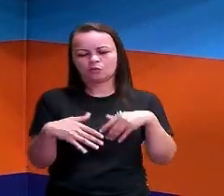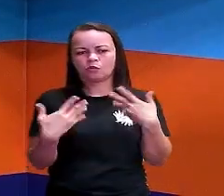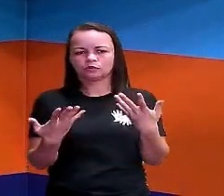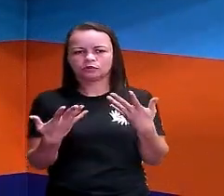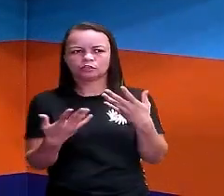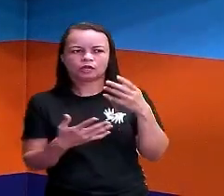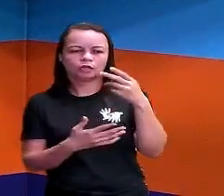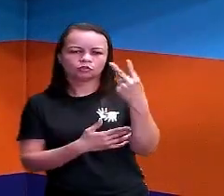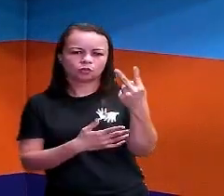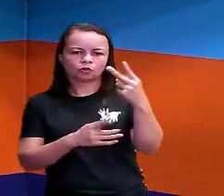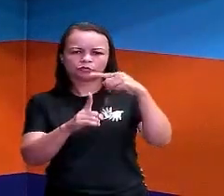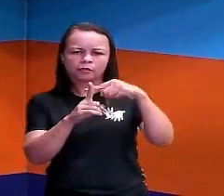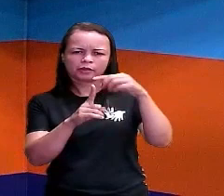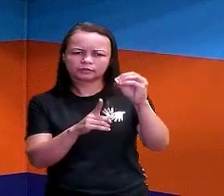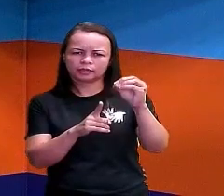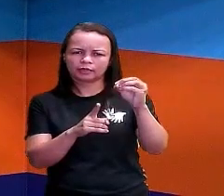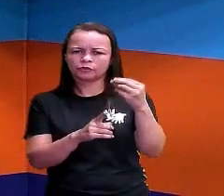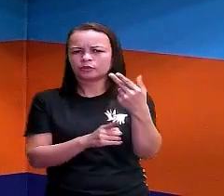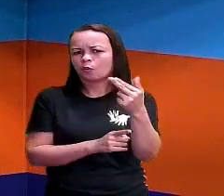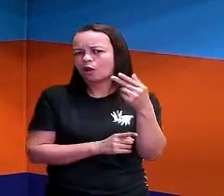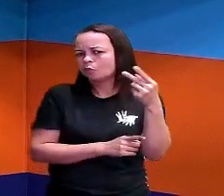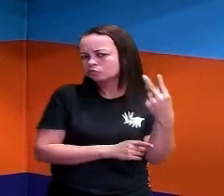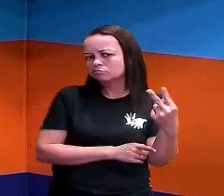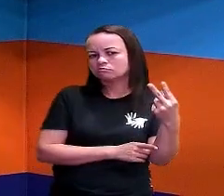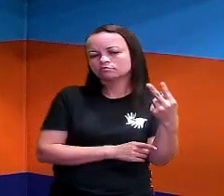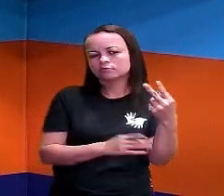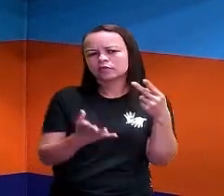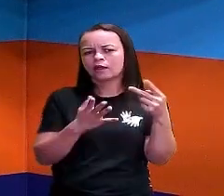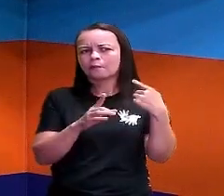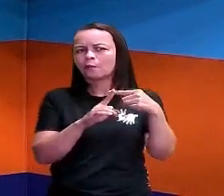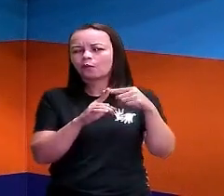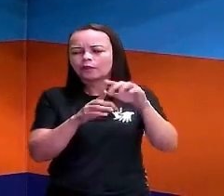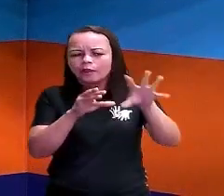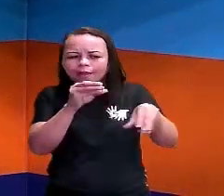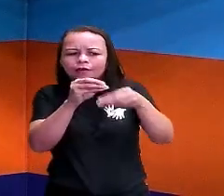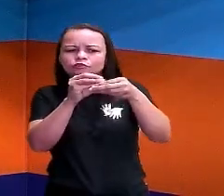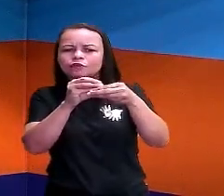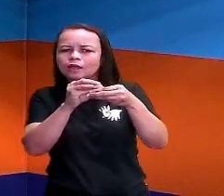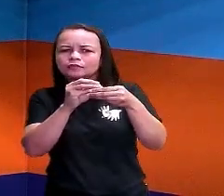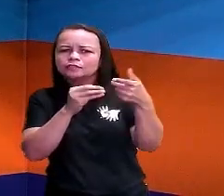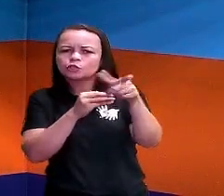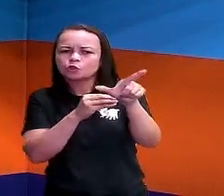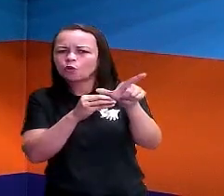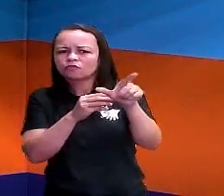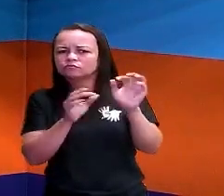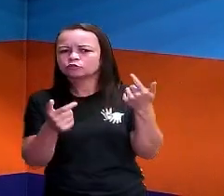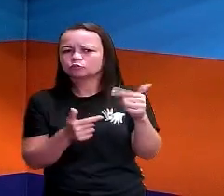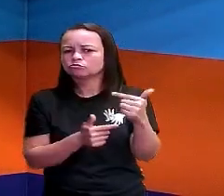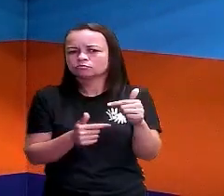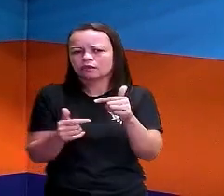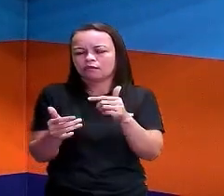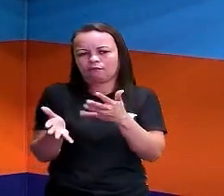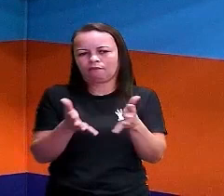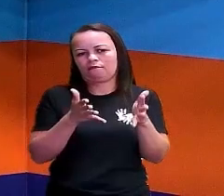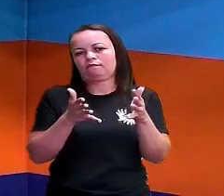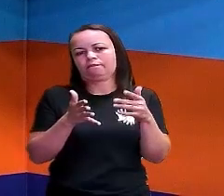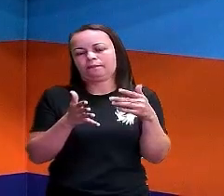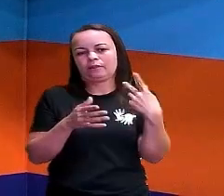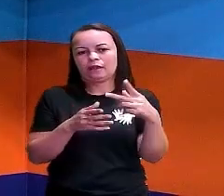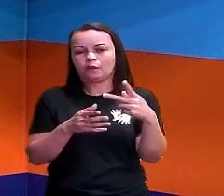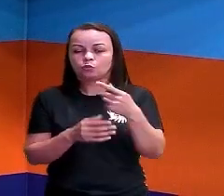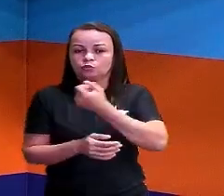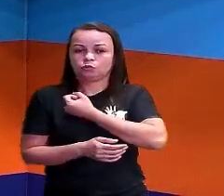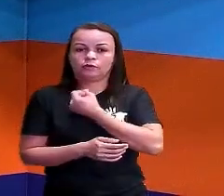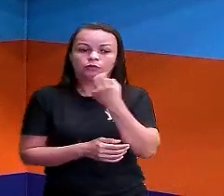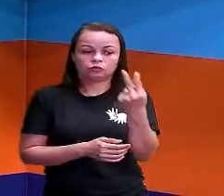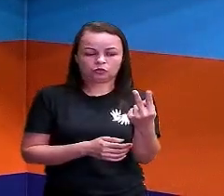0, 2. Porque eu não tenho nada para adicionar a esse número, né, inicial, o número